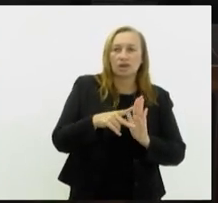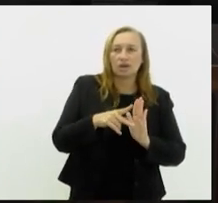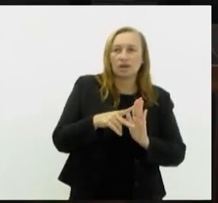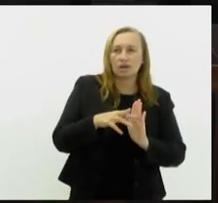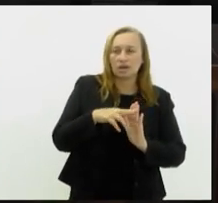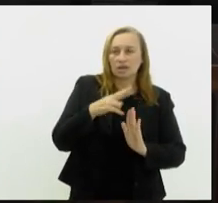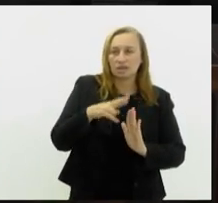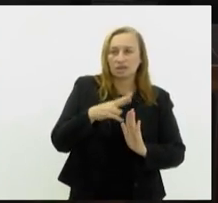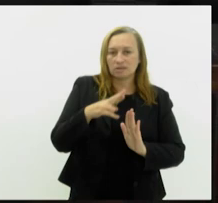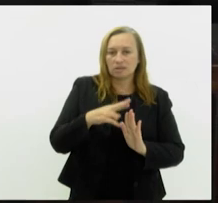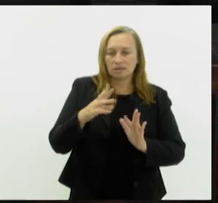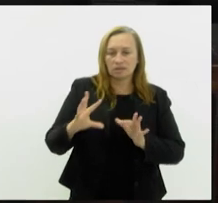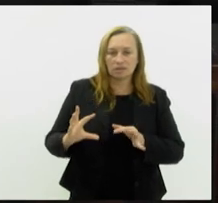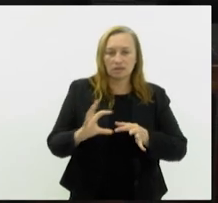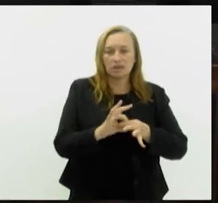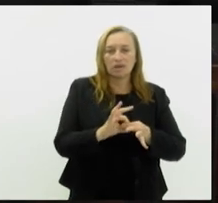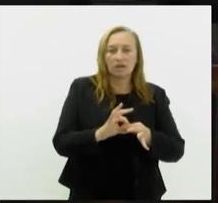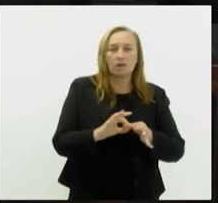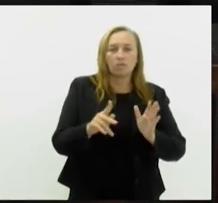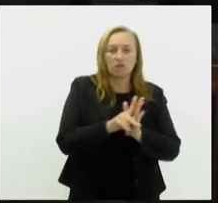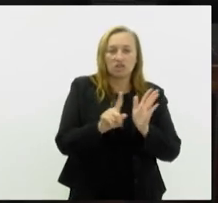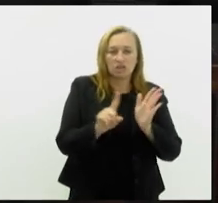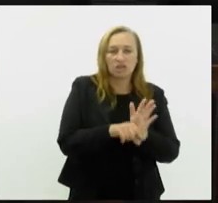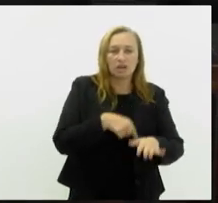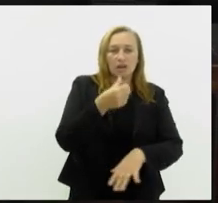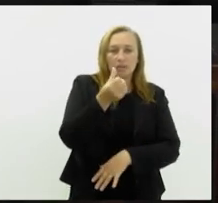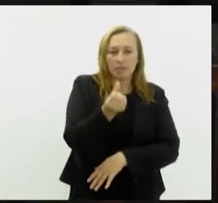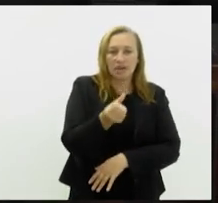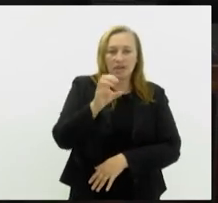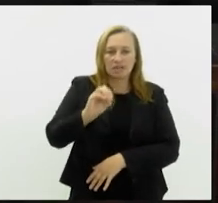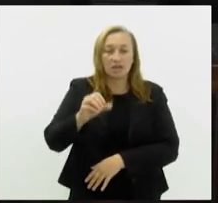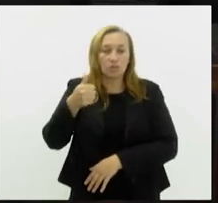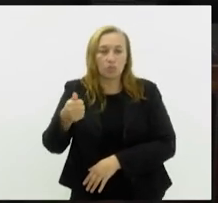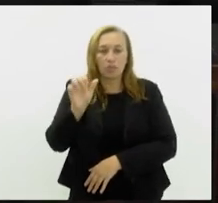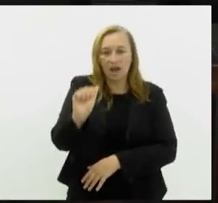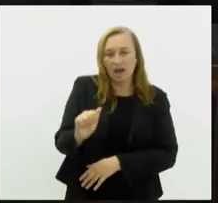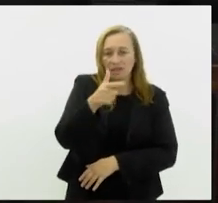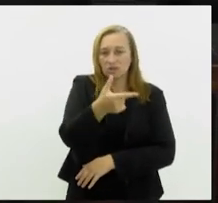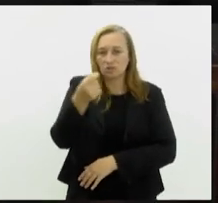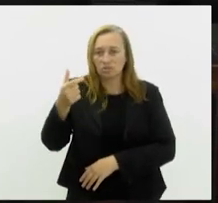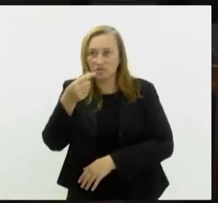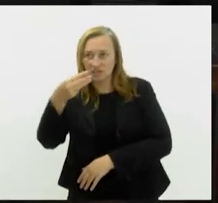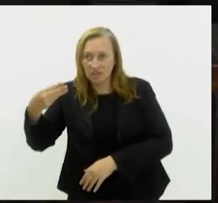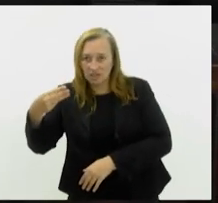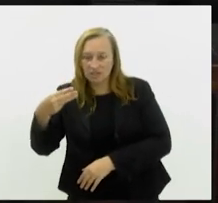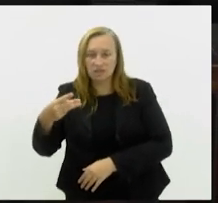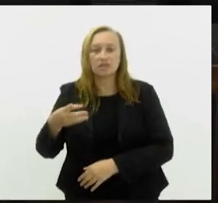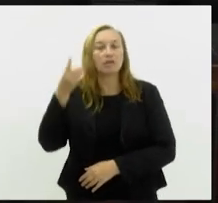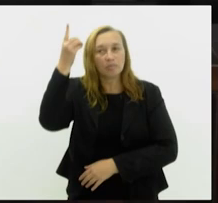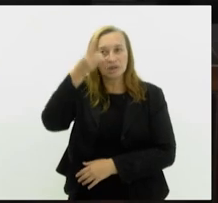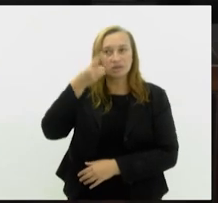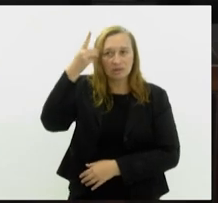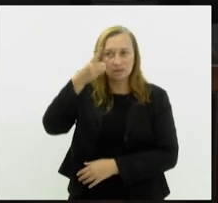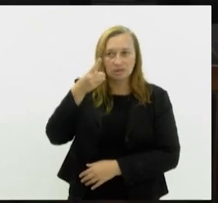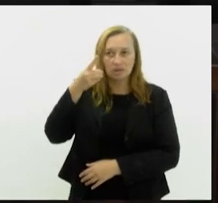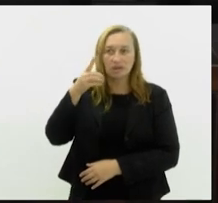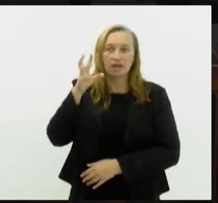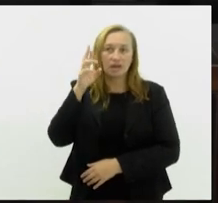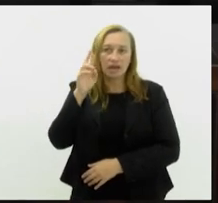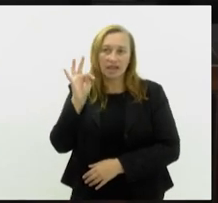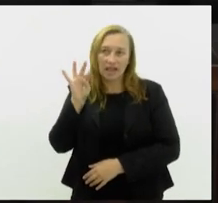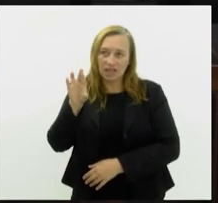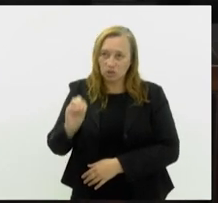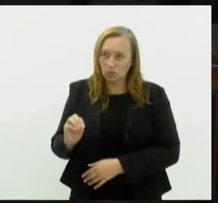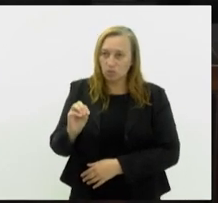emendada. Projeto de lei número 601-A de 2023, de autoria do deputado Renato